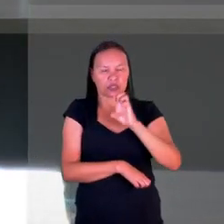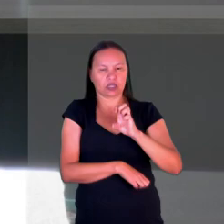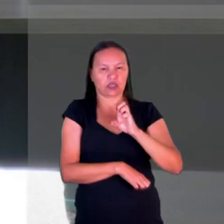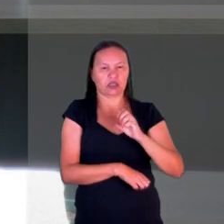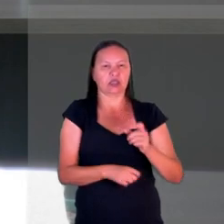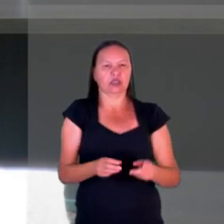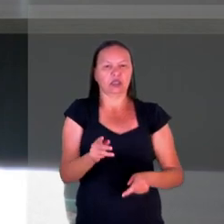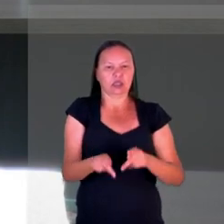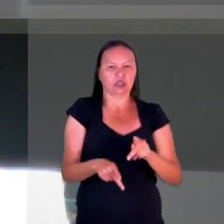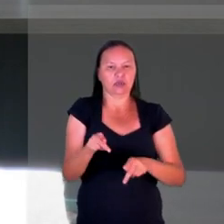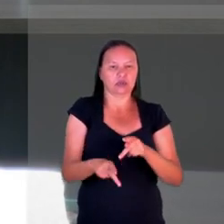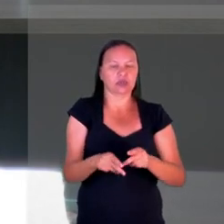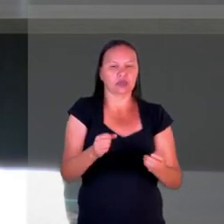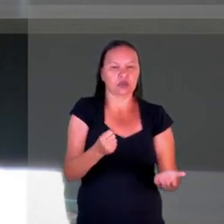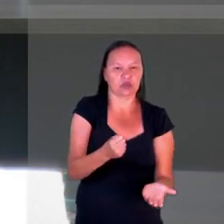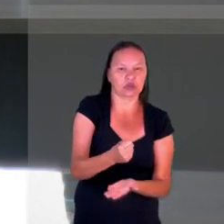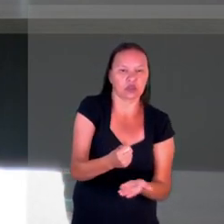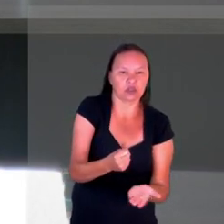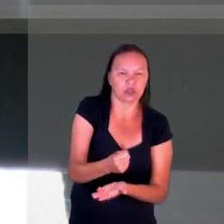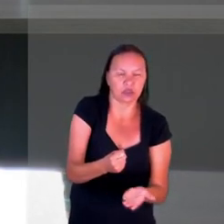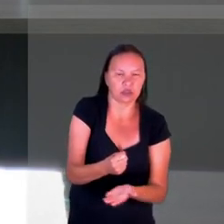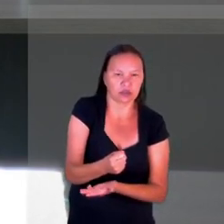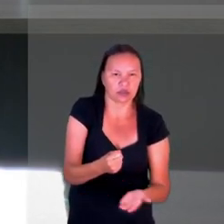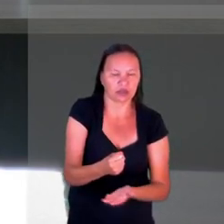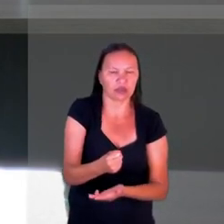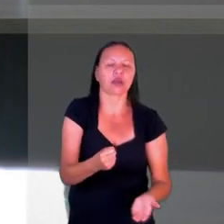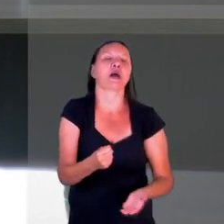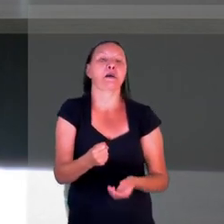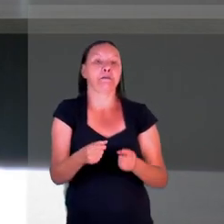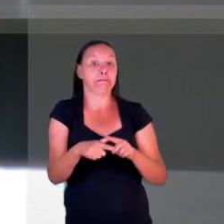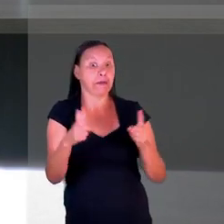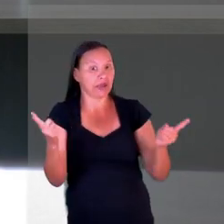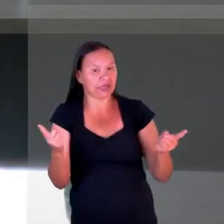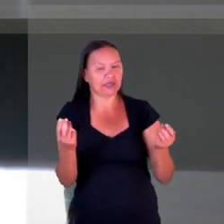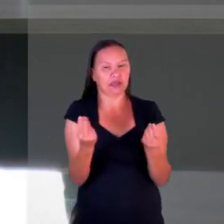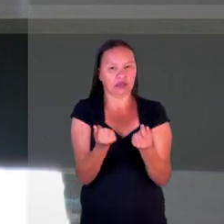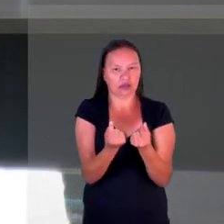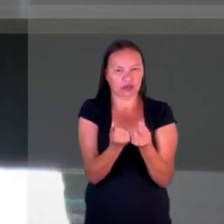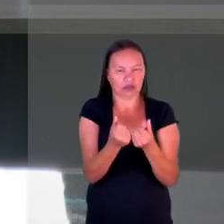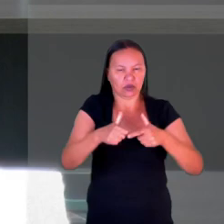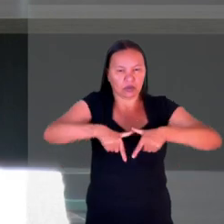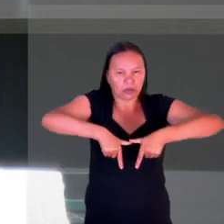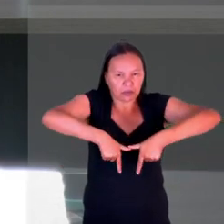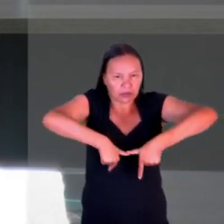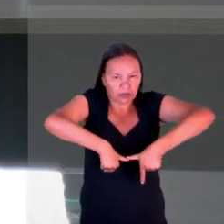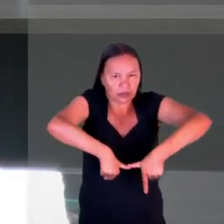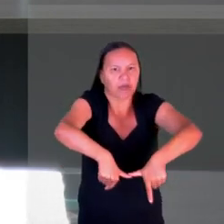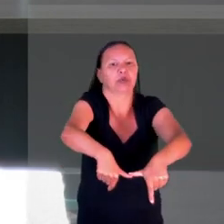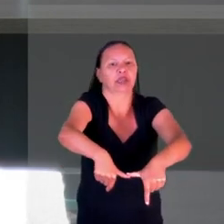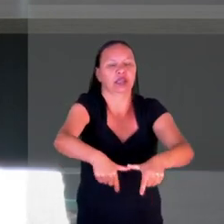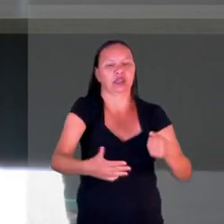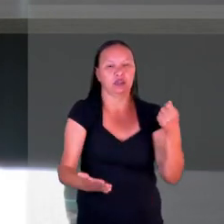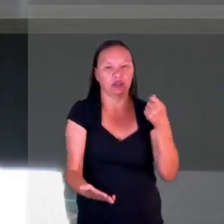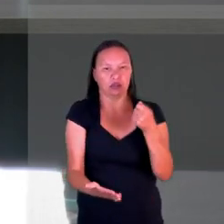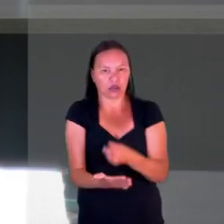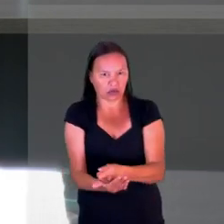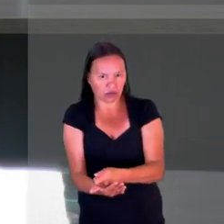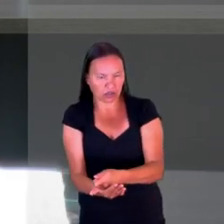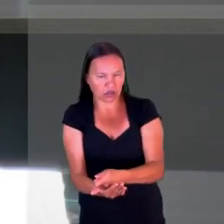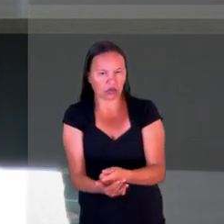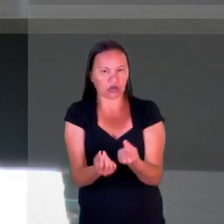mercado é com o lucro e não com a saúde pública Então eu penso que sim que nós devemos